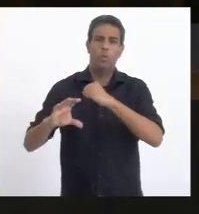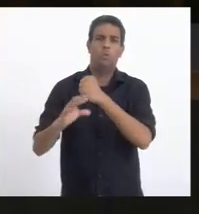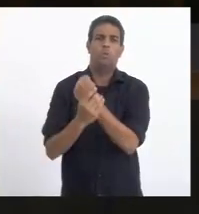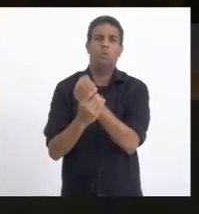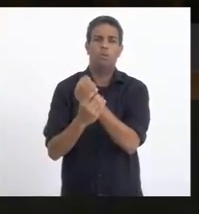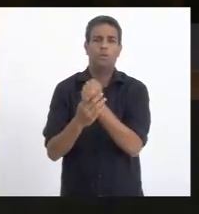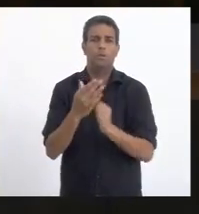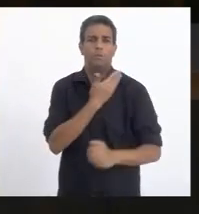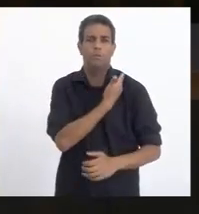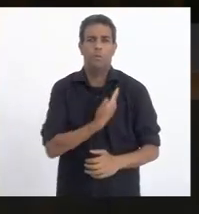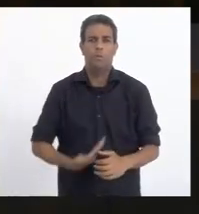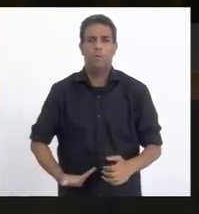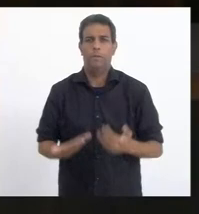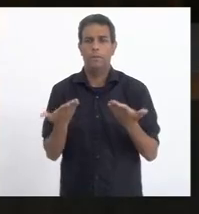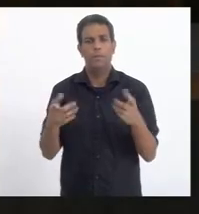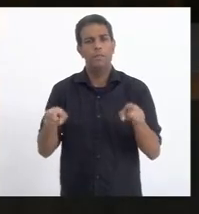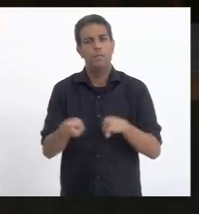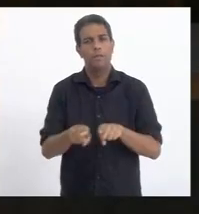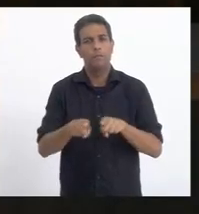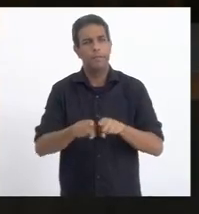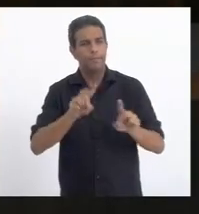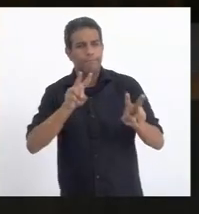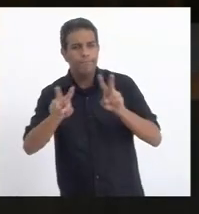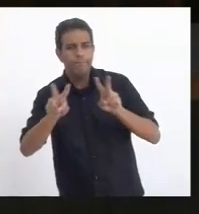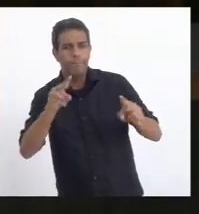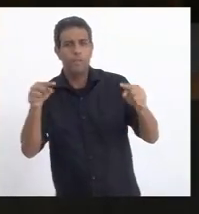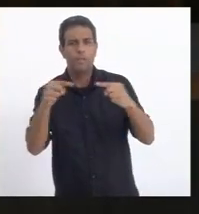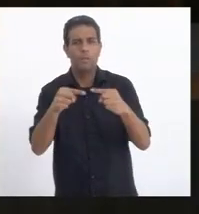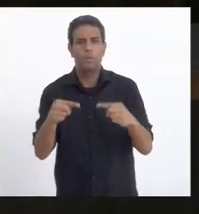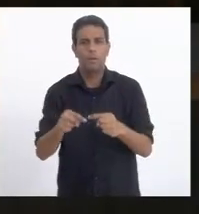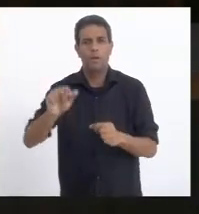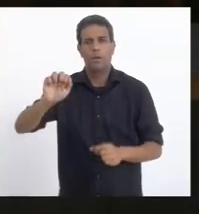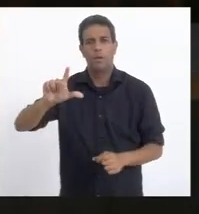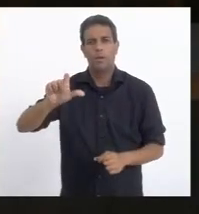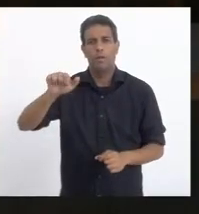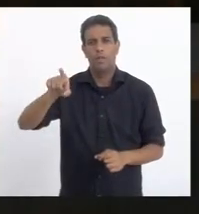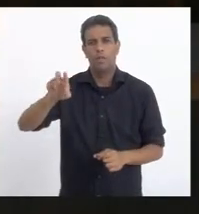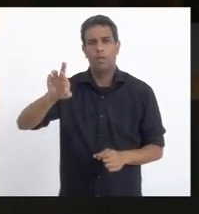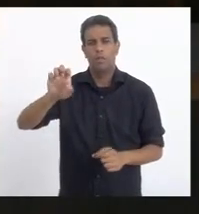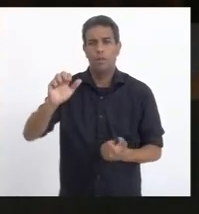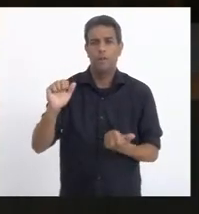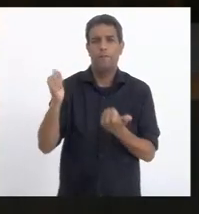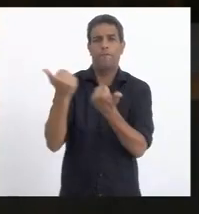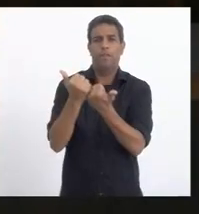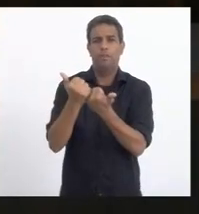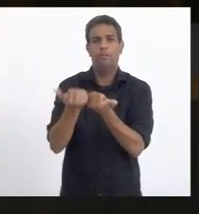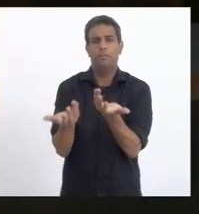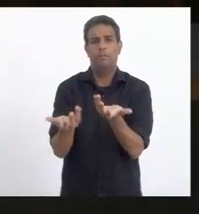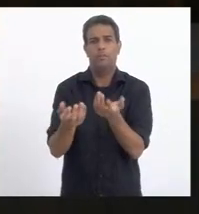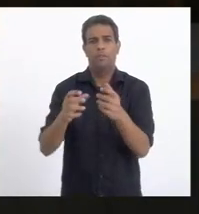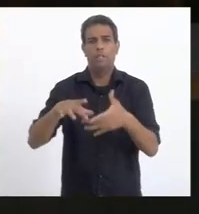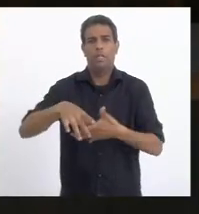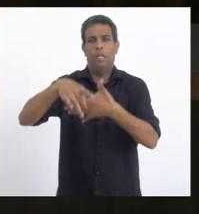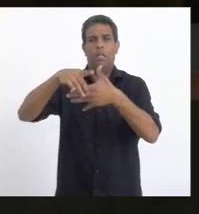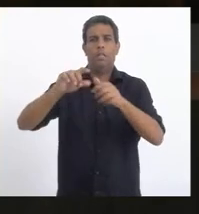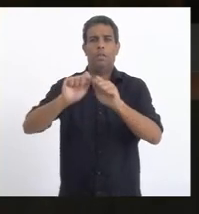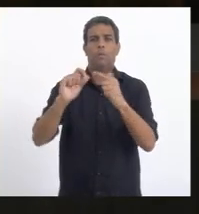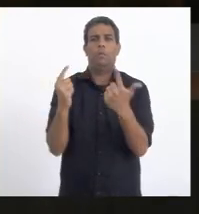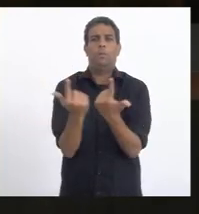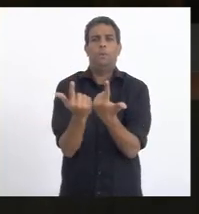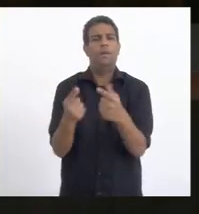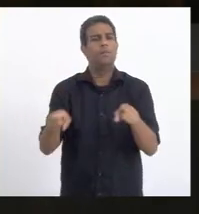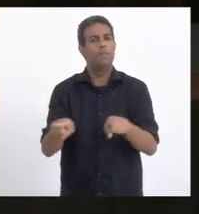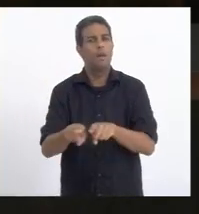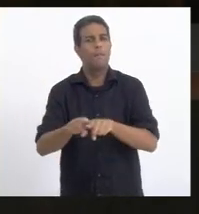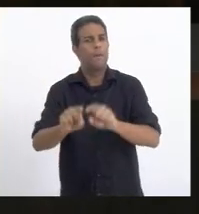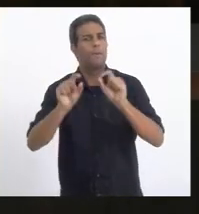segurança pública e também vejo aqui o deputado Alexandre knoplock o vice-líder do governo quero